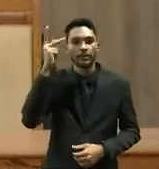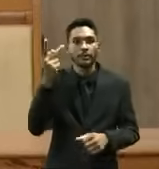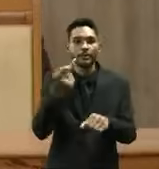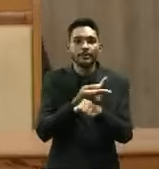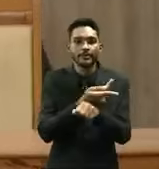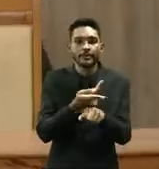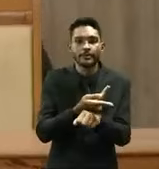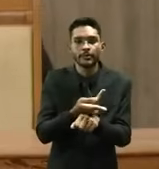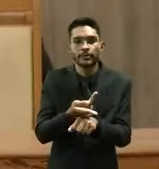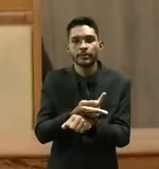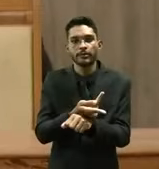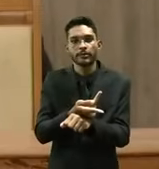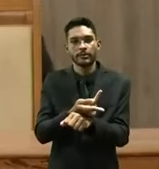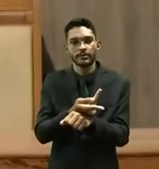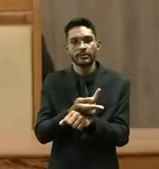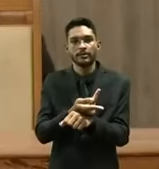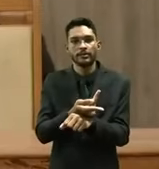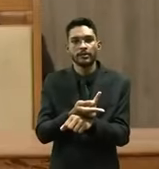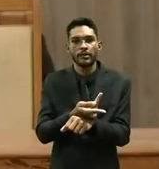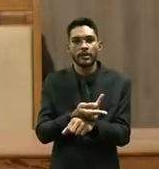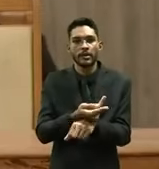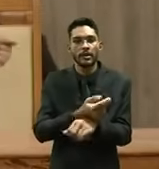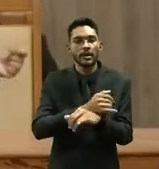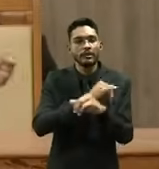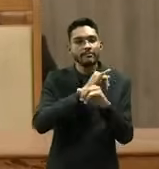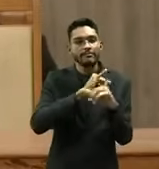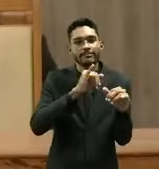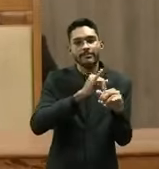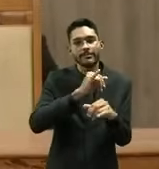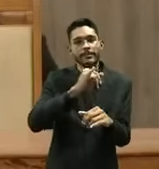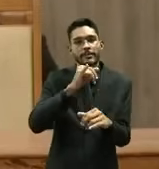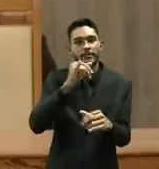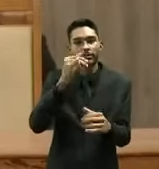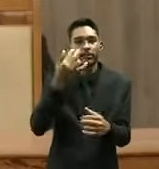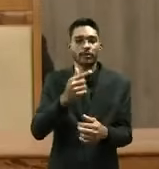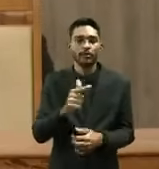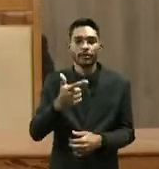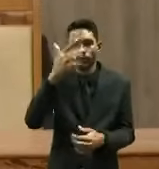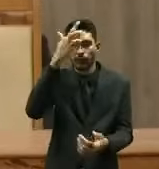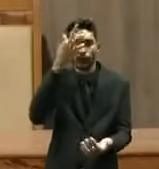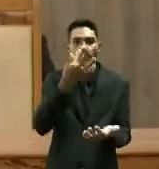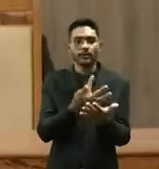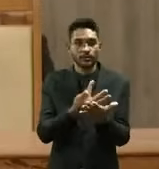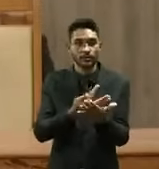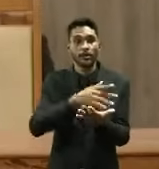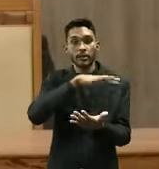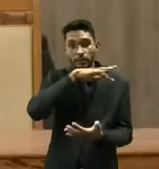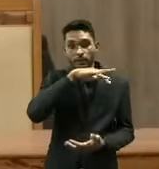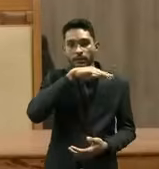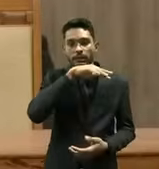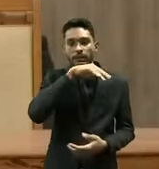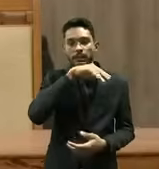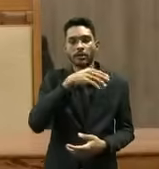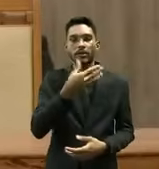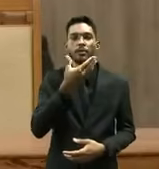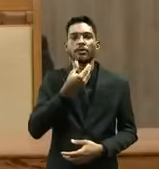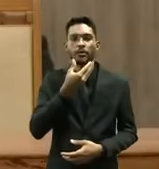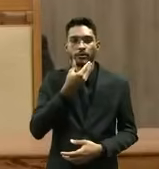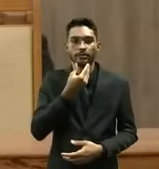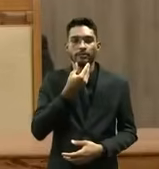ridicularizar a fé do outro isso é mais feio e nojento um homem que se